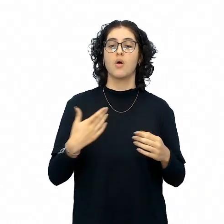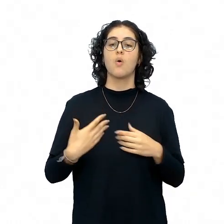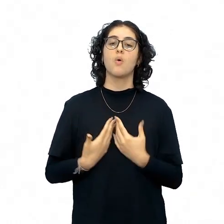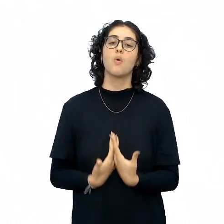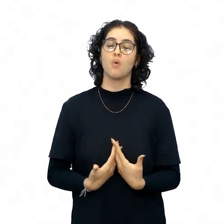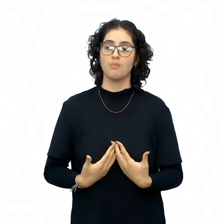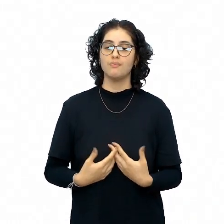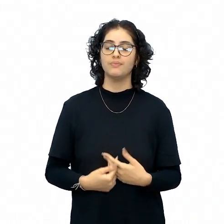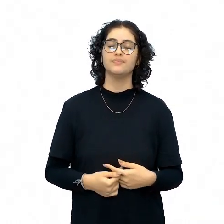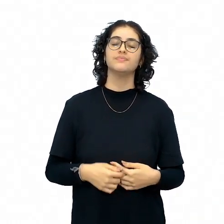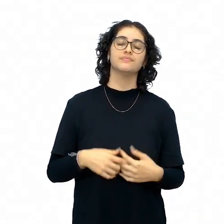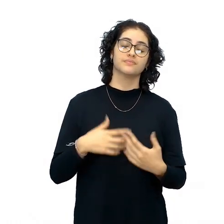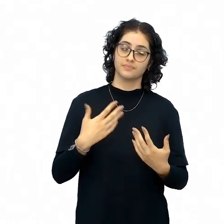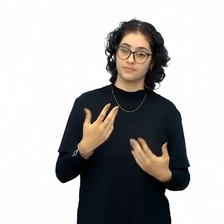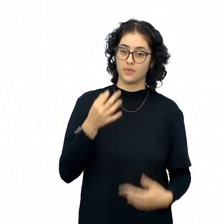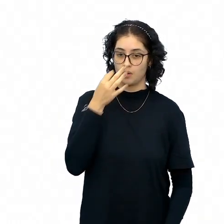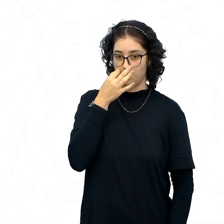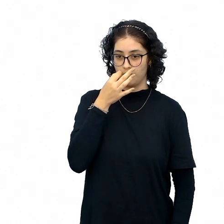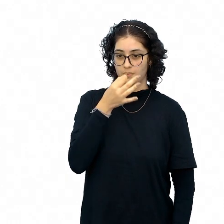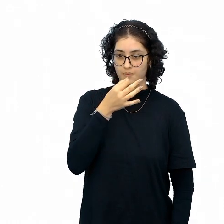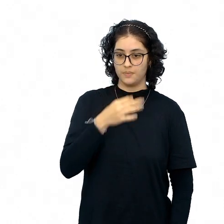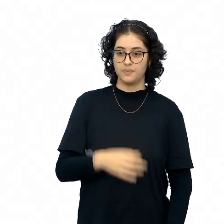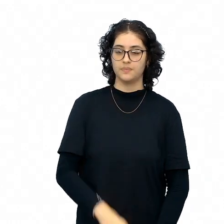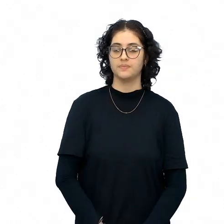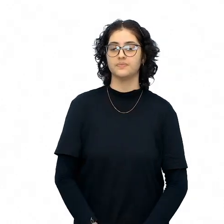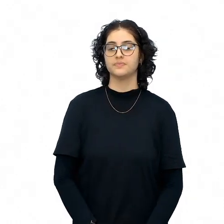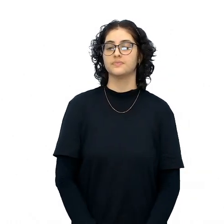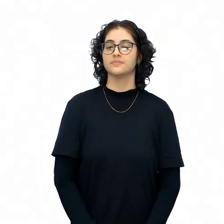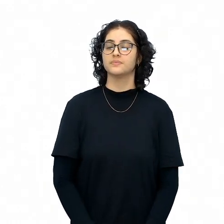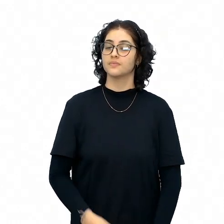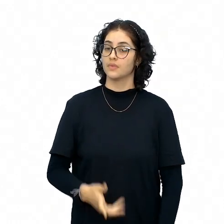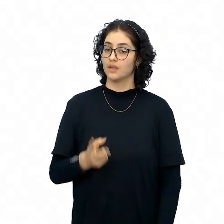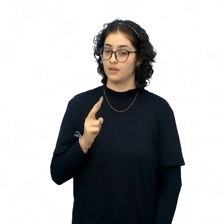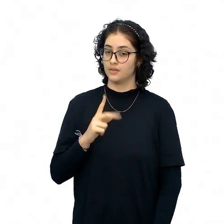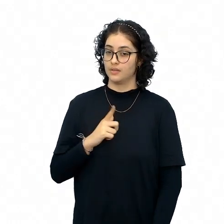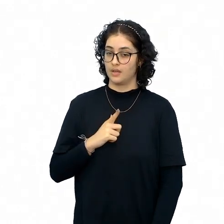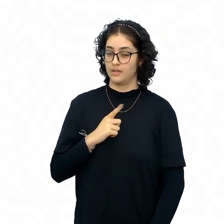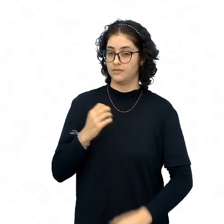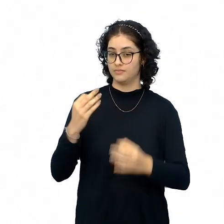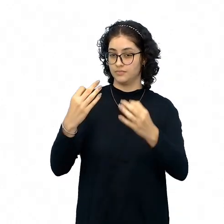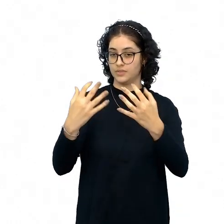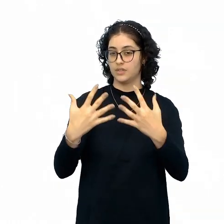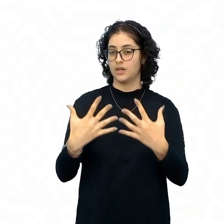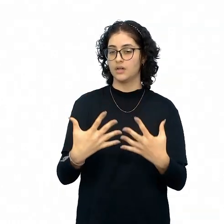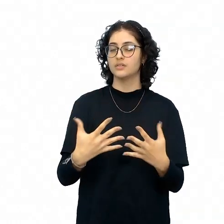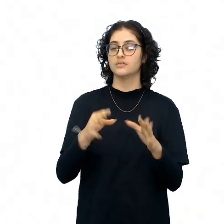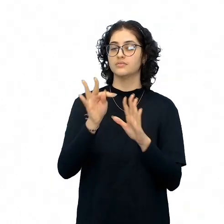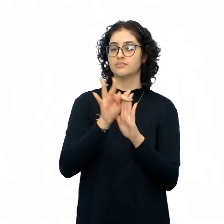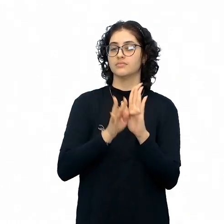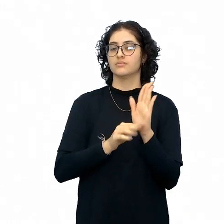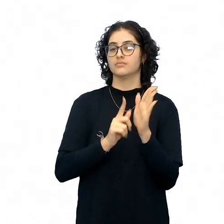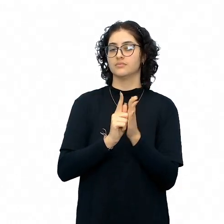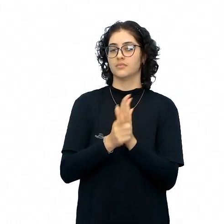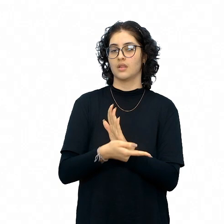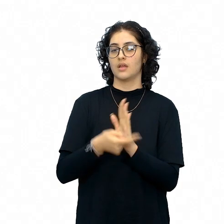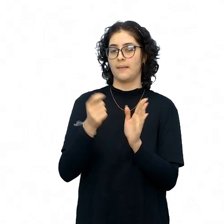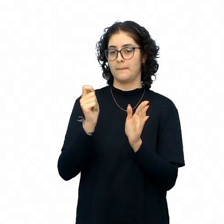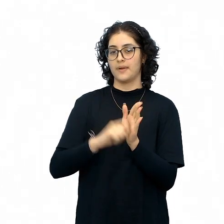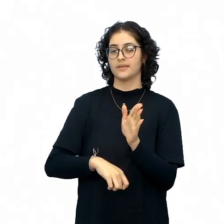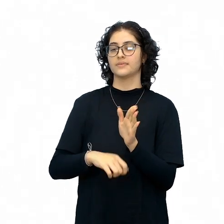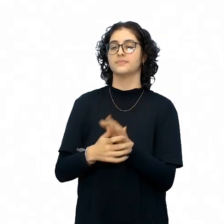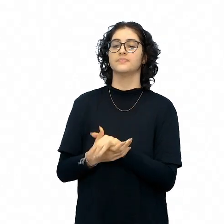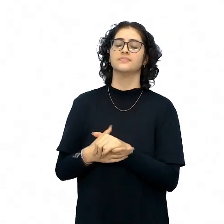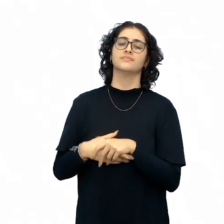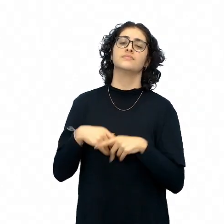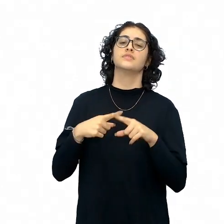seguinte comanda. Olha, há uma explicação em relação ao gênero textual abaixo-assinado,